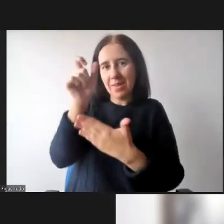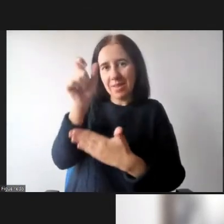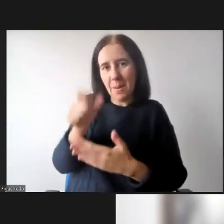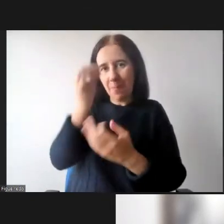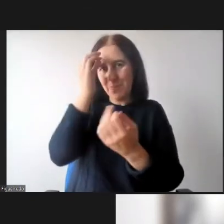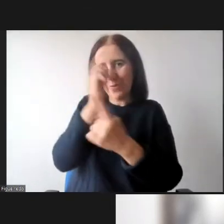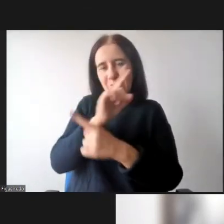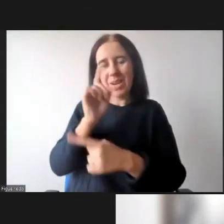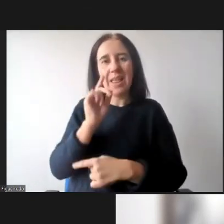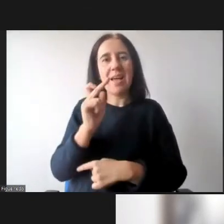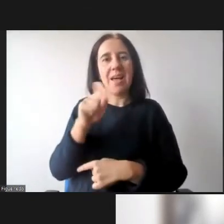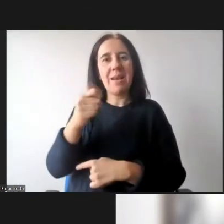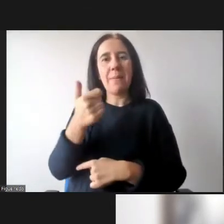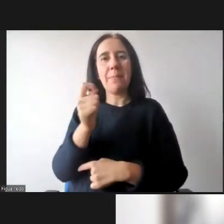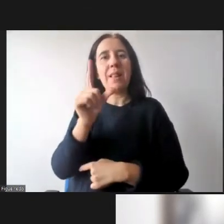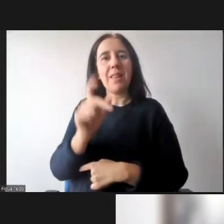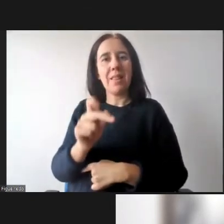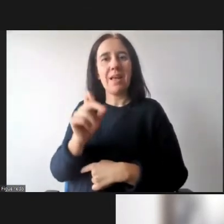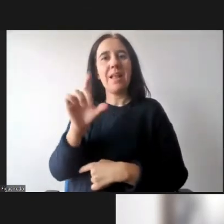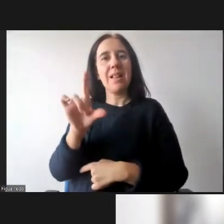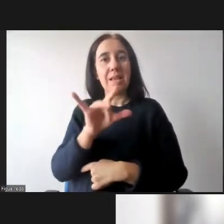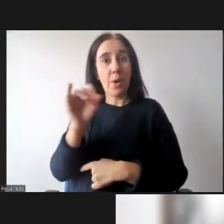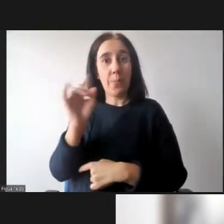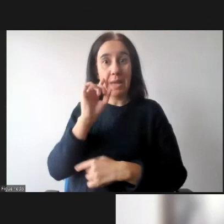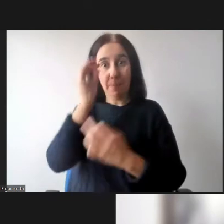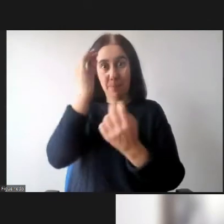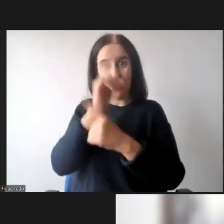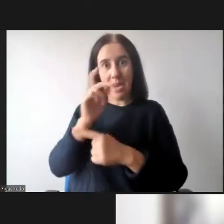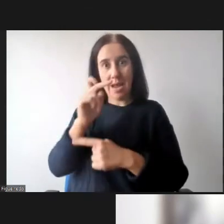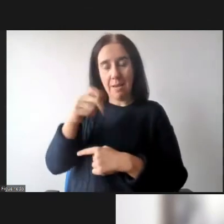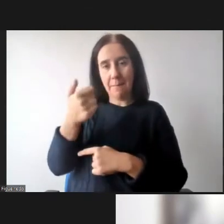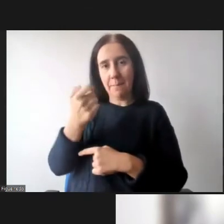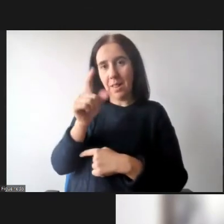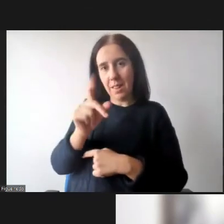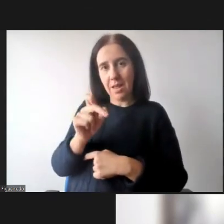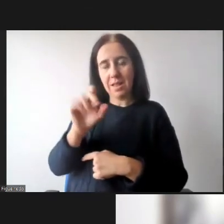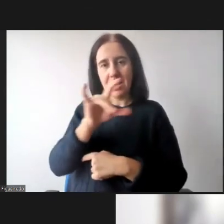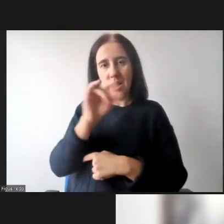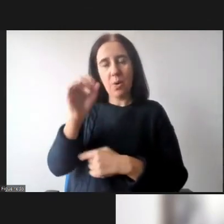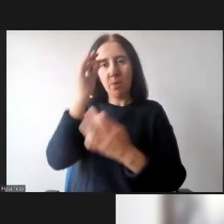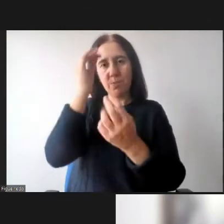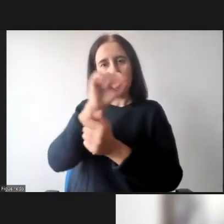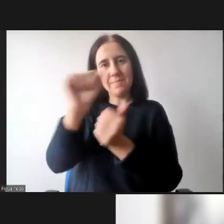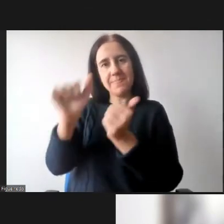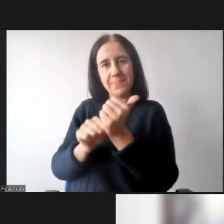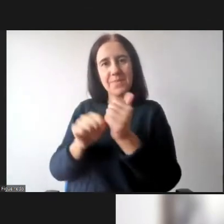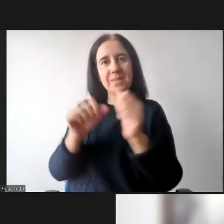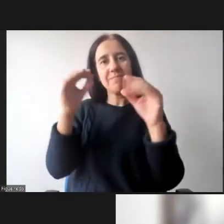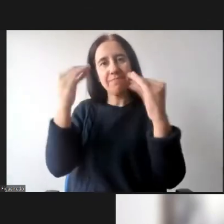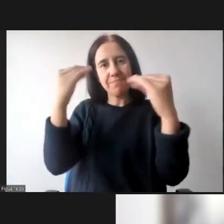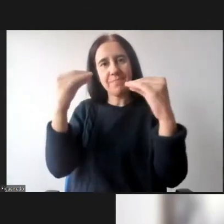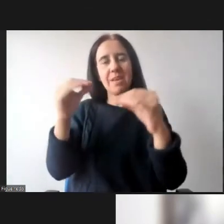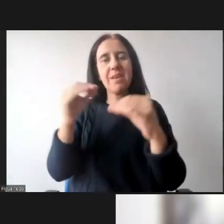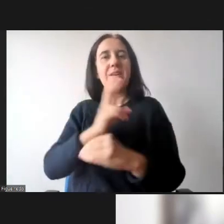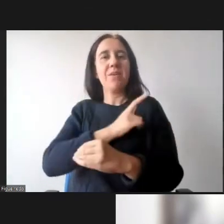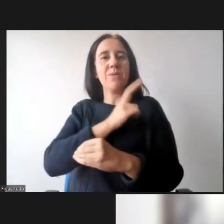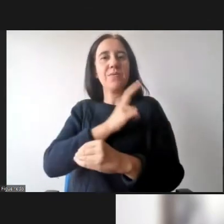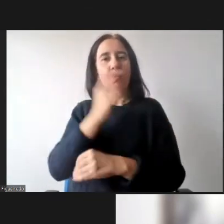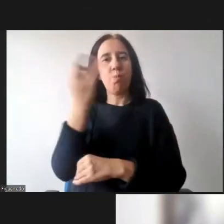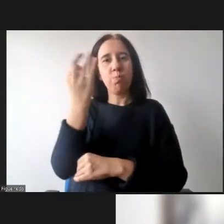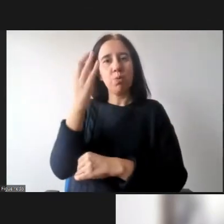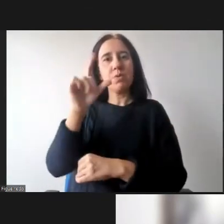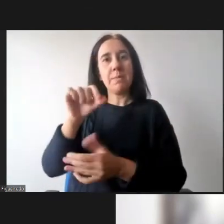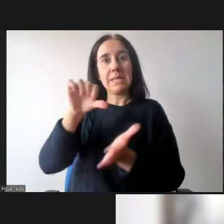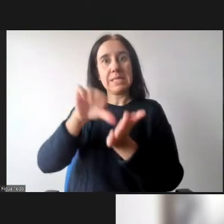professora Anabela Leão é da Faculdade de Direito, a professora auxiliar da Faculdade de Direito da Universidade do Porto e membro do respectivo centro